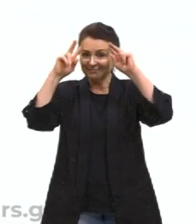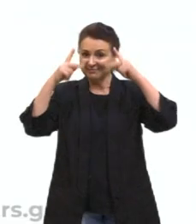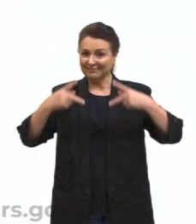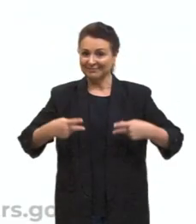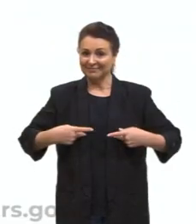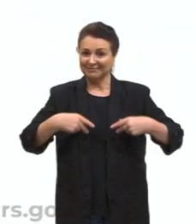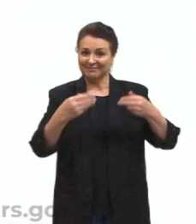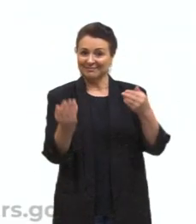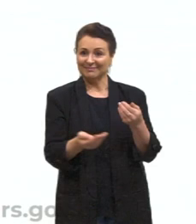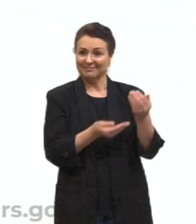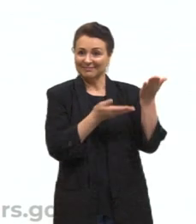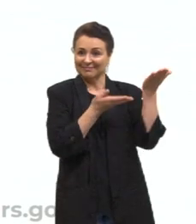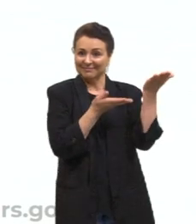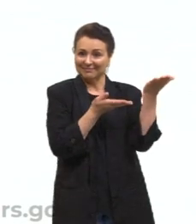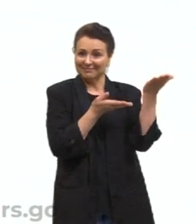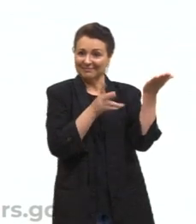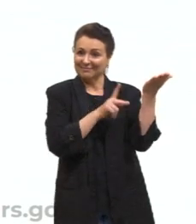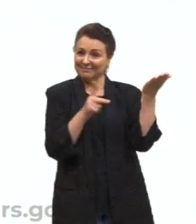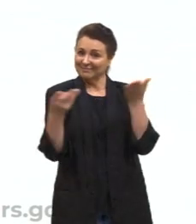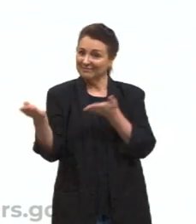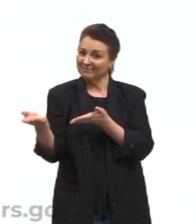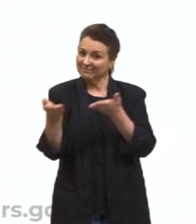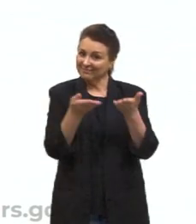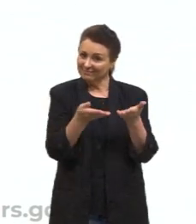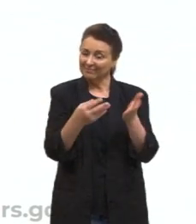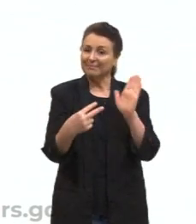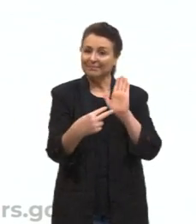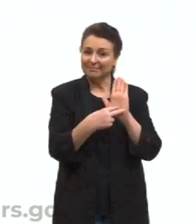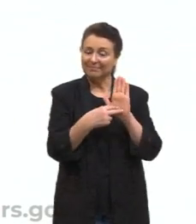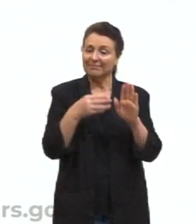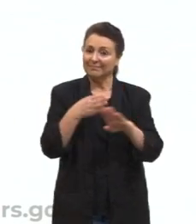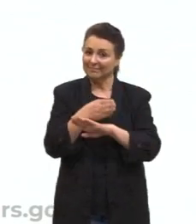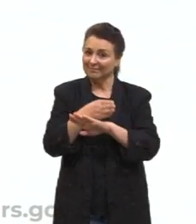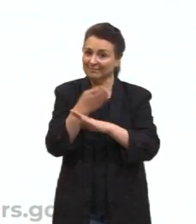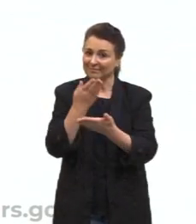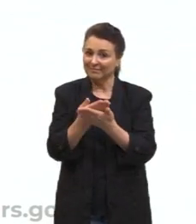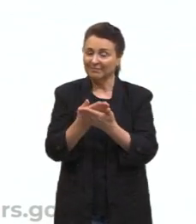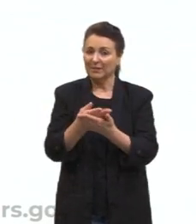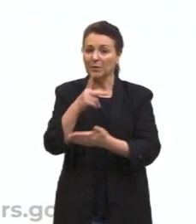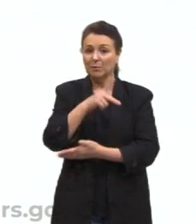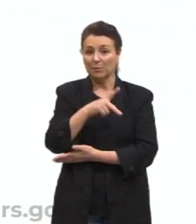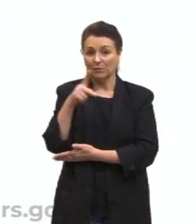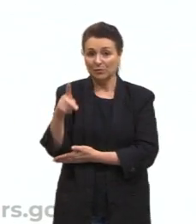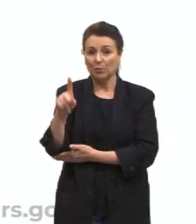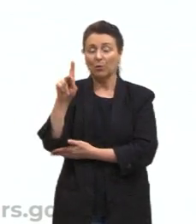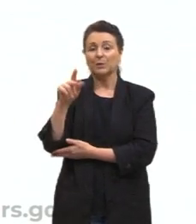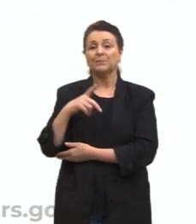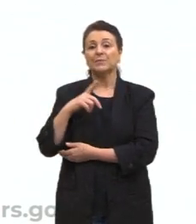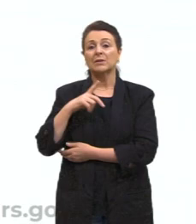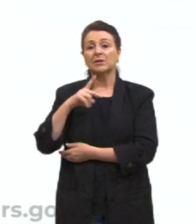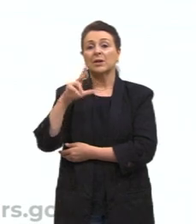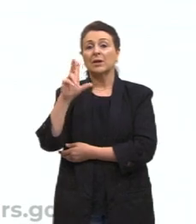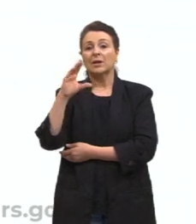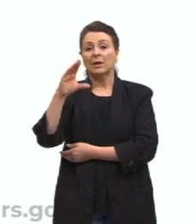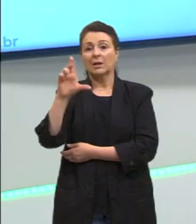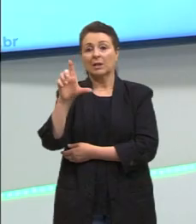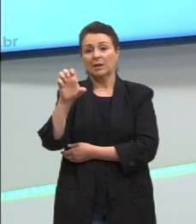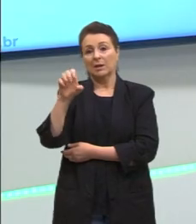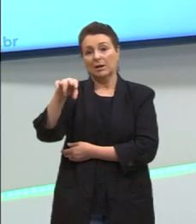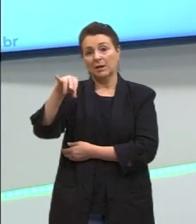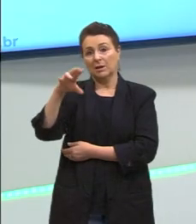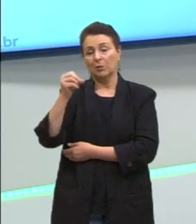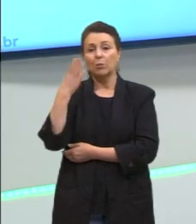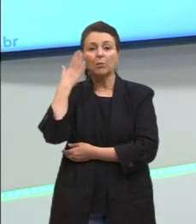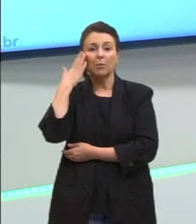te convido para você ficar atento E participar dessa aula conosco eu sou o professor clênio vianem amazoneto sou um sujeito de